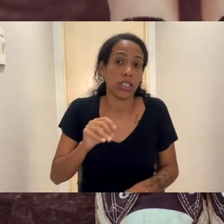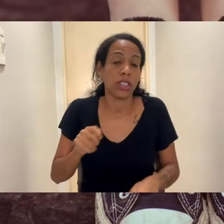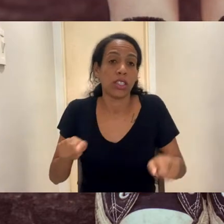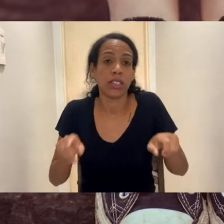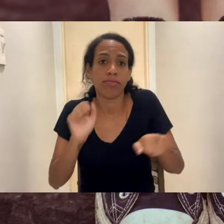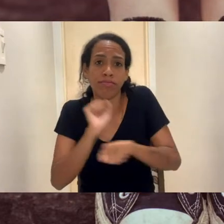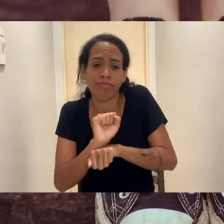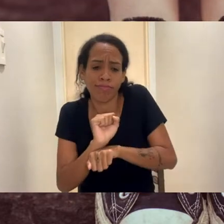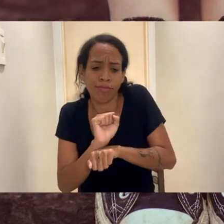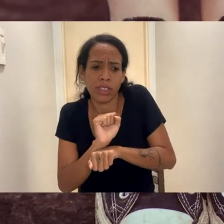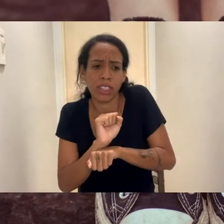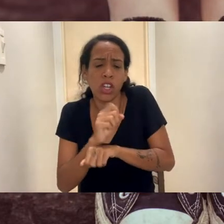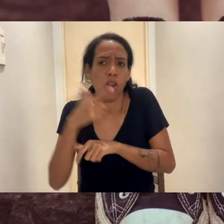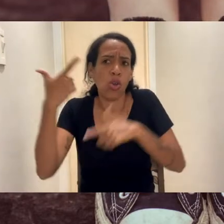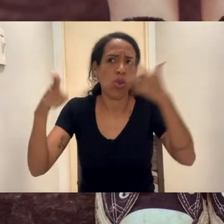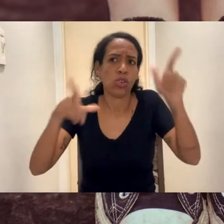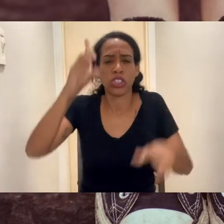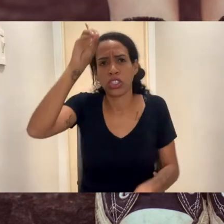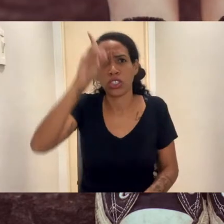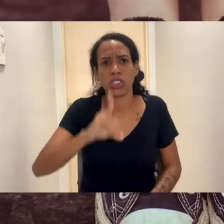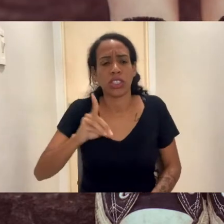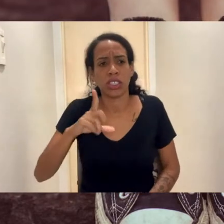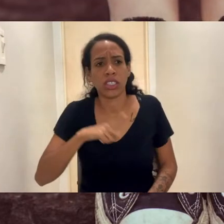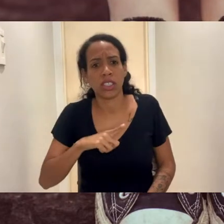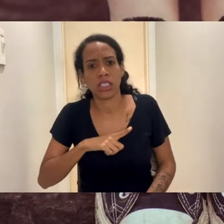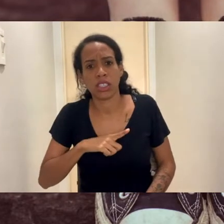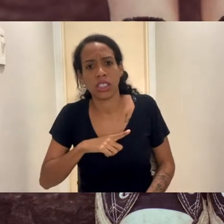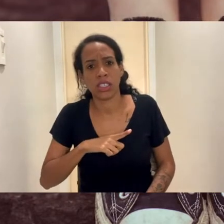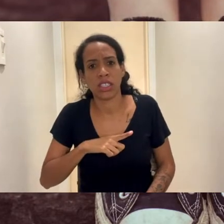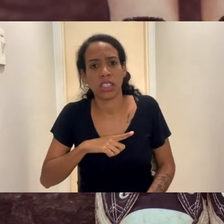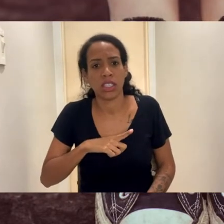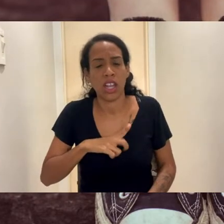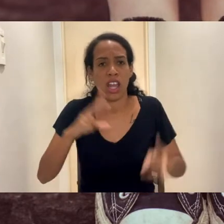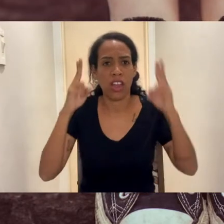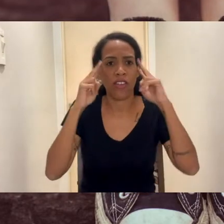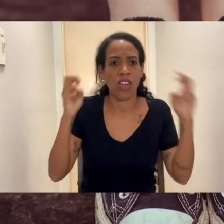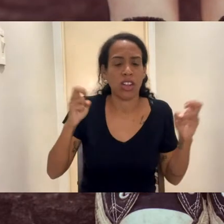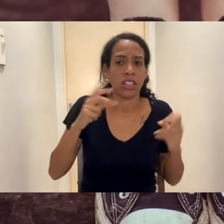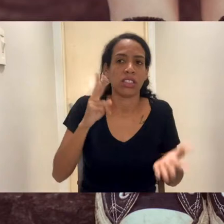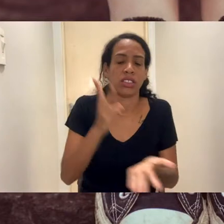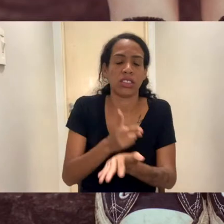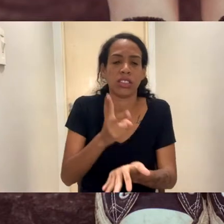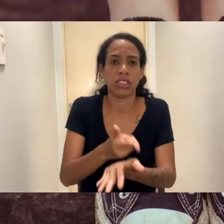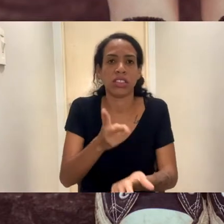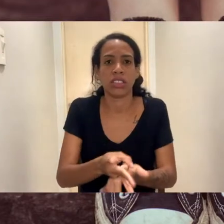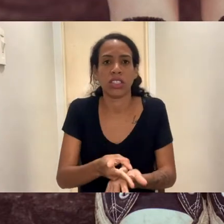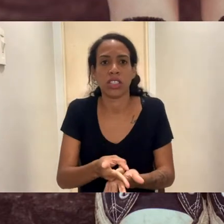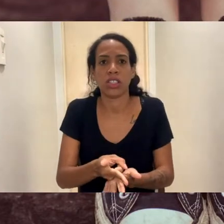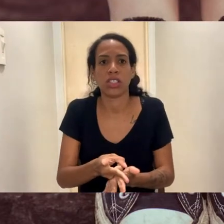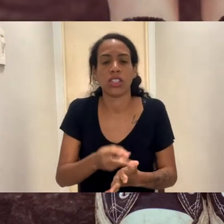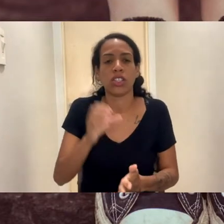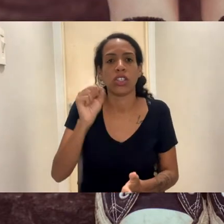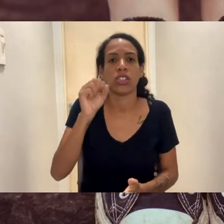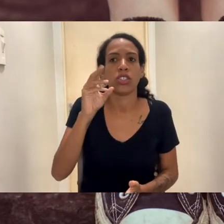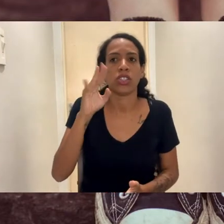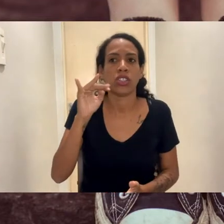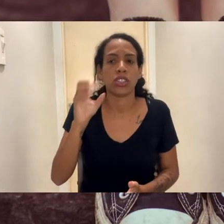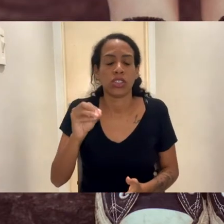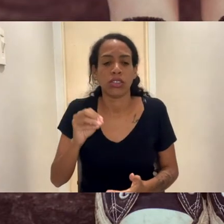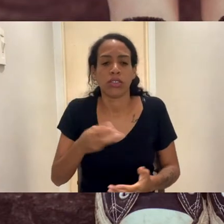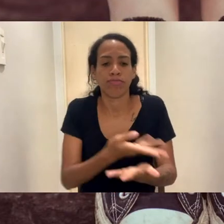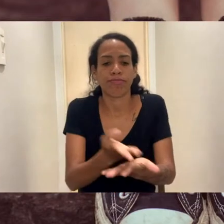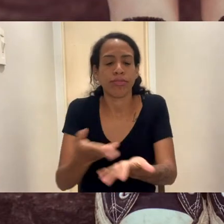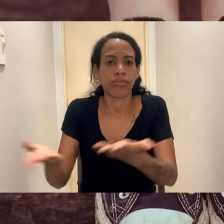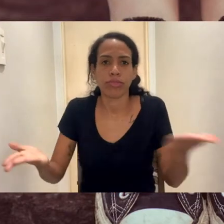com a privação de tantos outros direitos que a gente vê aí sendo violado o tempo todo nos centros socioeducativos espalhados